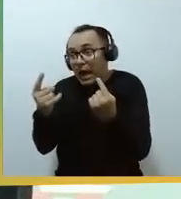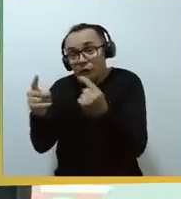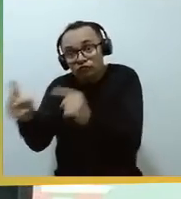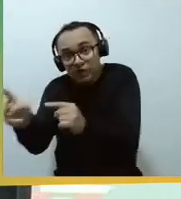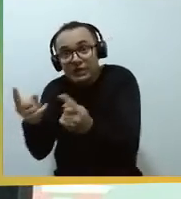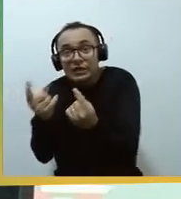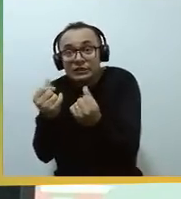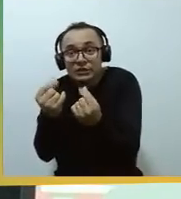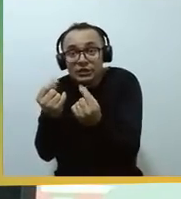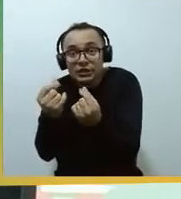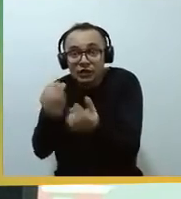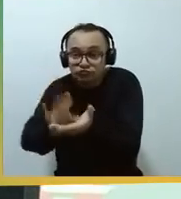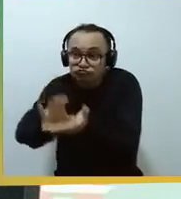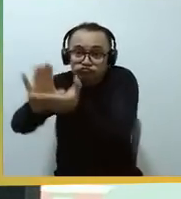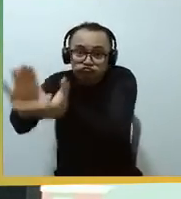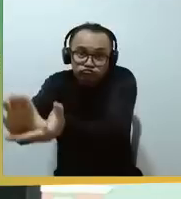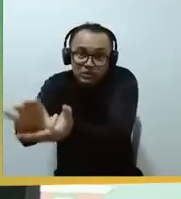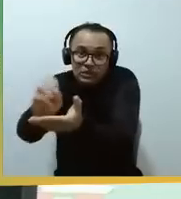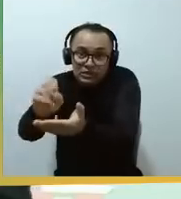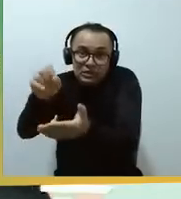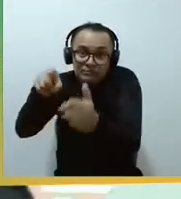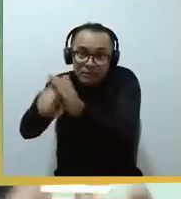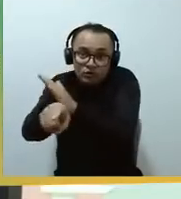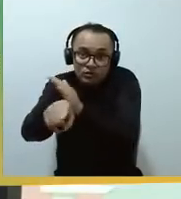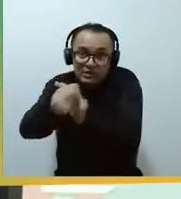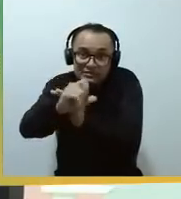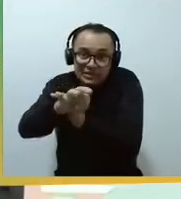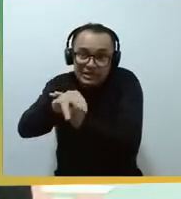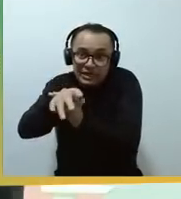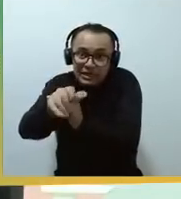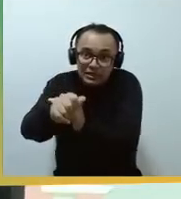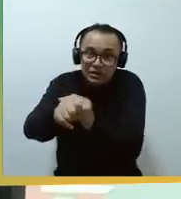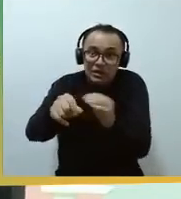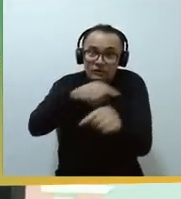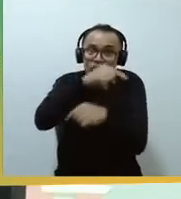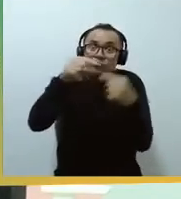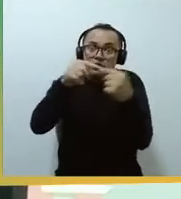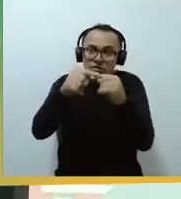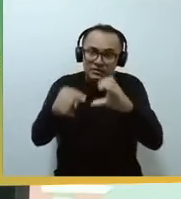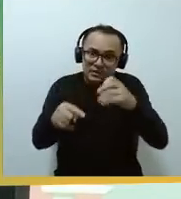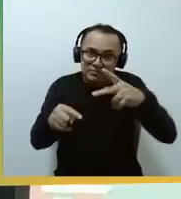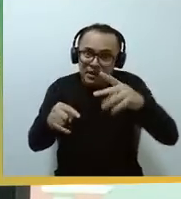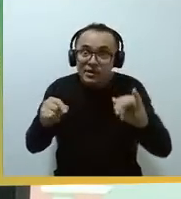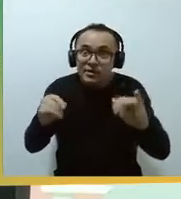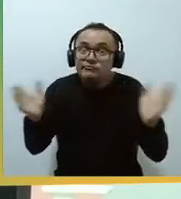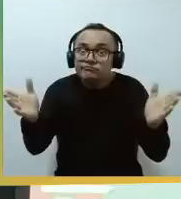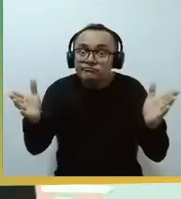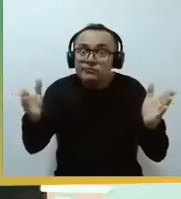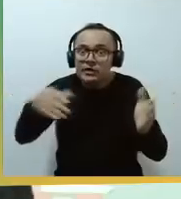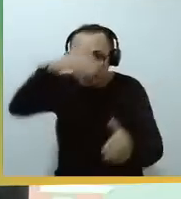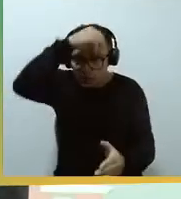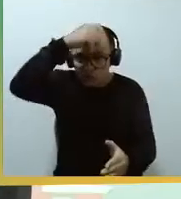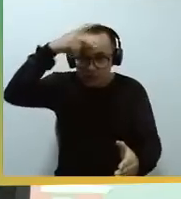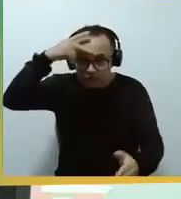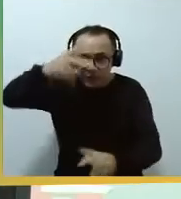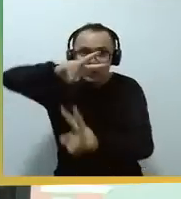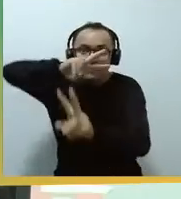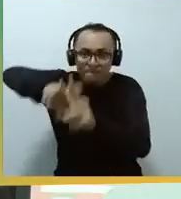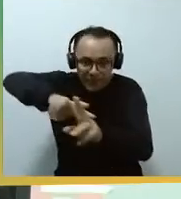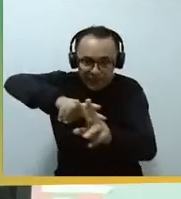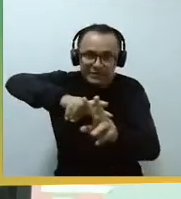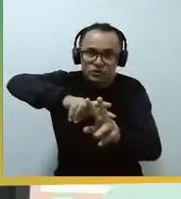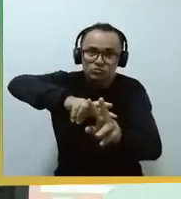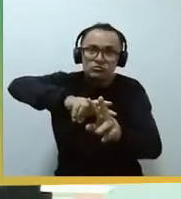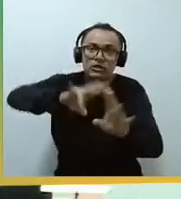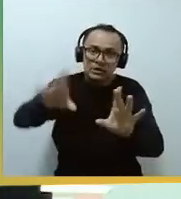recurso, meu questionamento se ele recebeu recurso da Serrana, já que esse foi objeto da CPI, a gente está com o prefeito municipal preso, inclusive tem muita ligação também